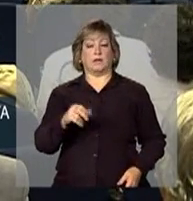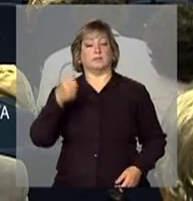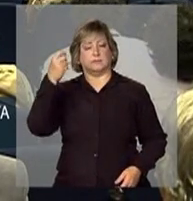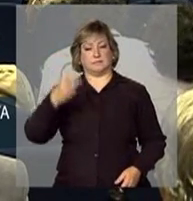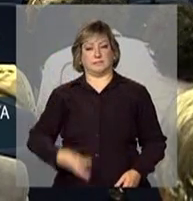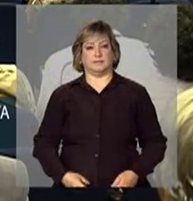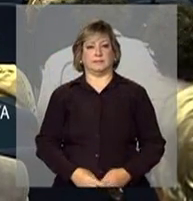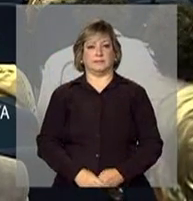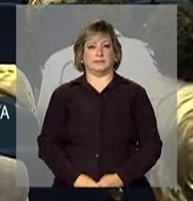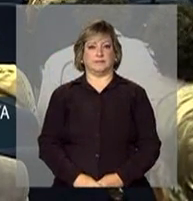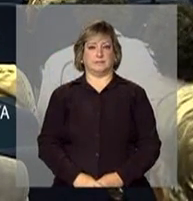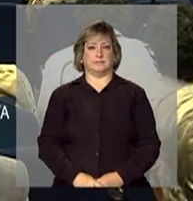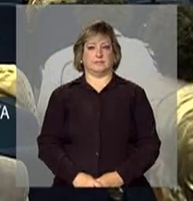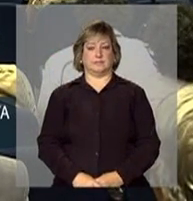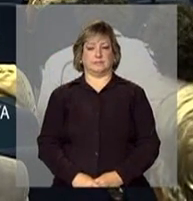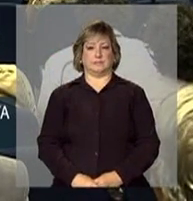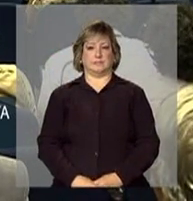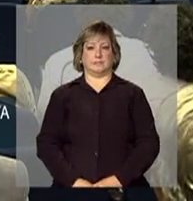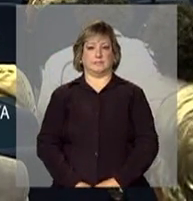palavra.